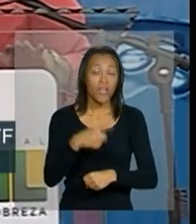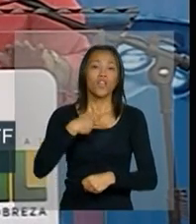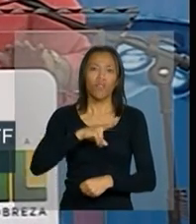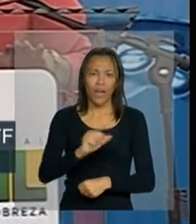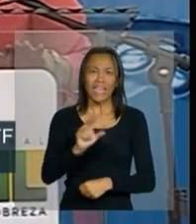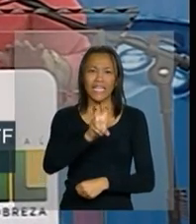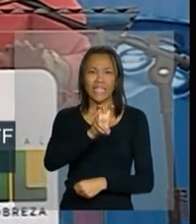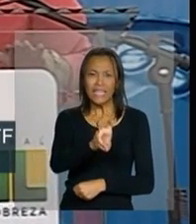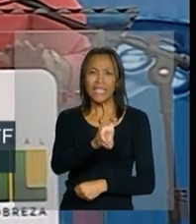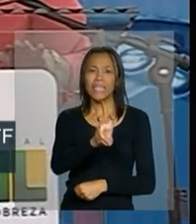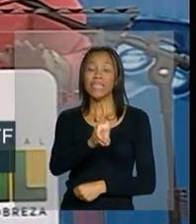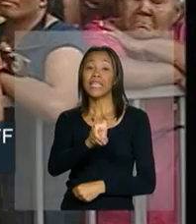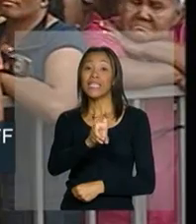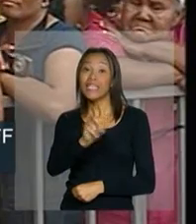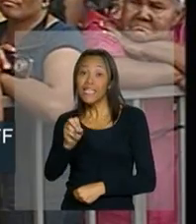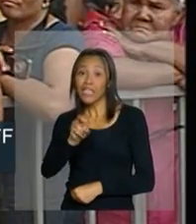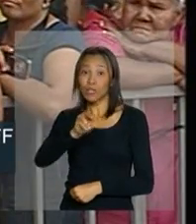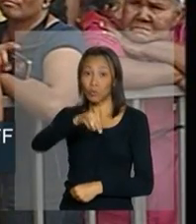500 milhões de reais.